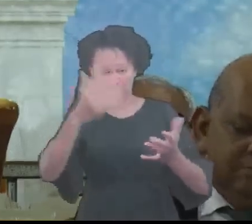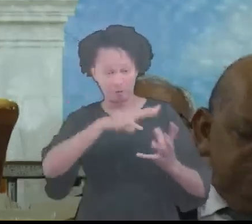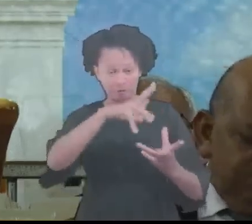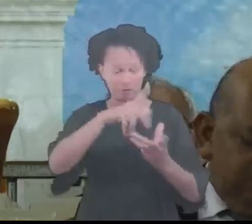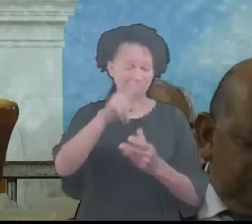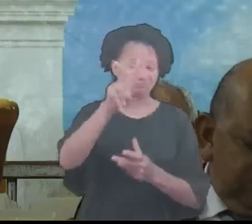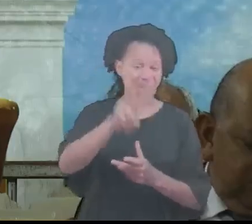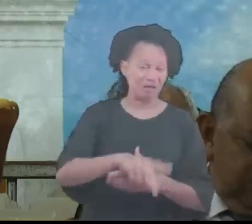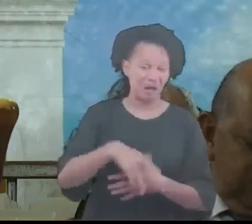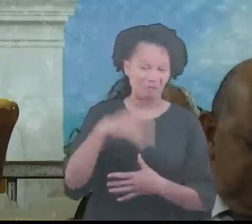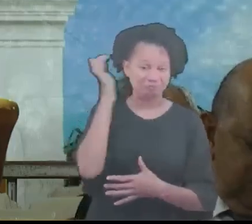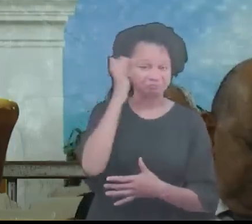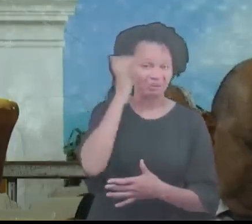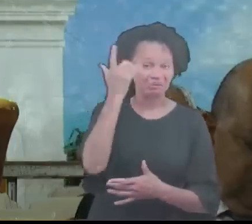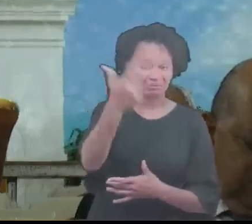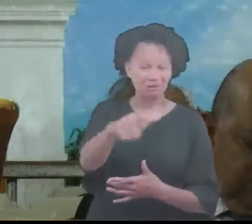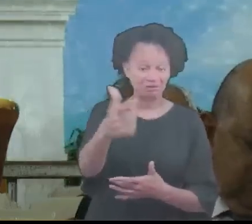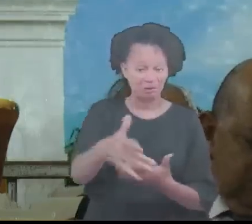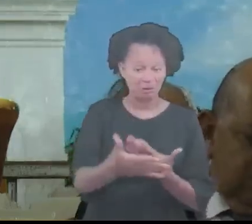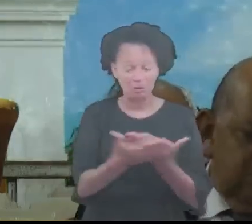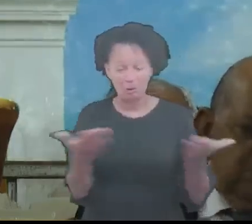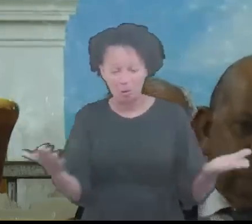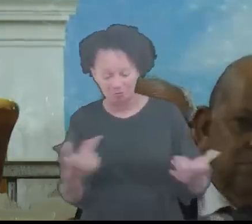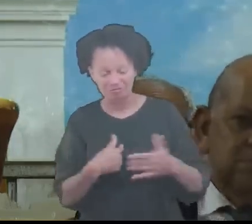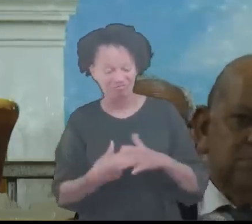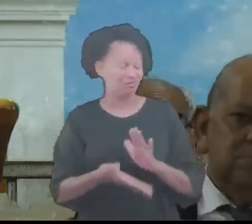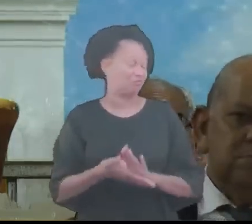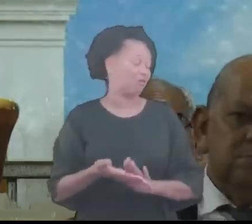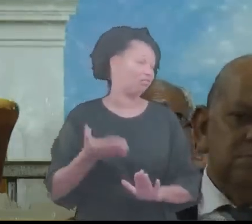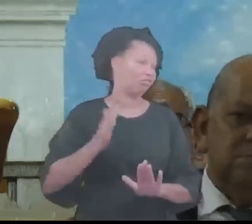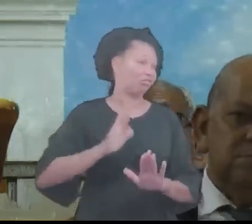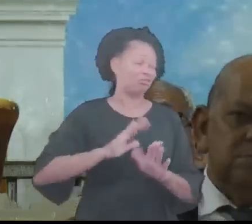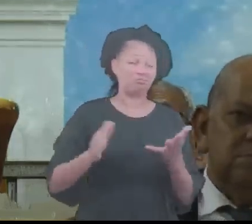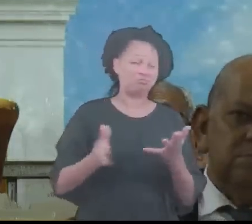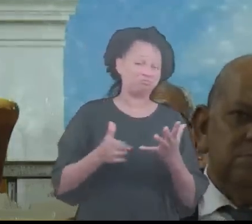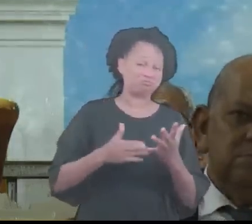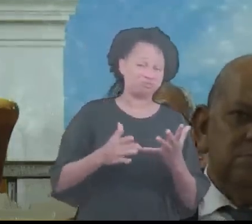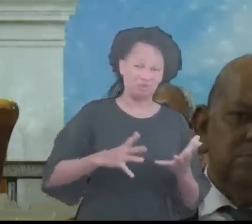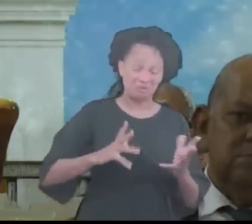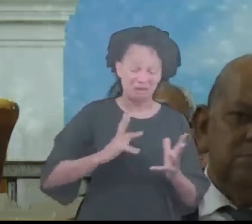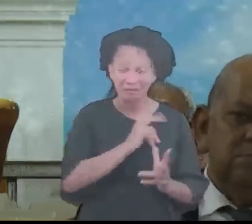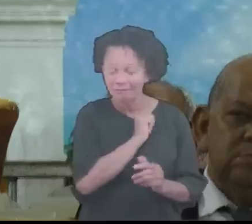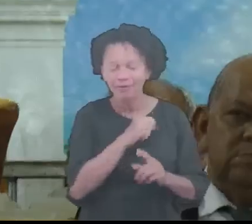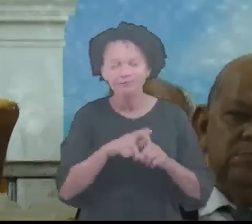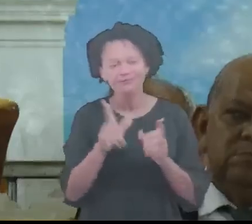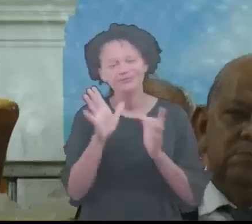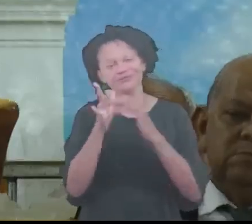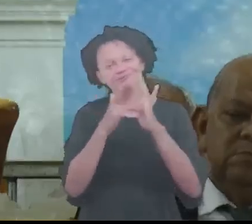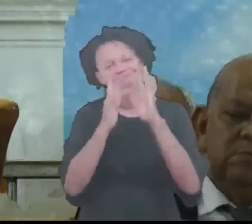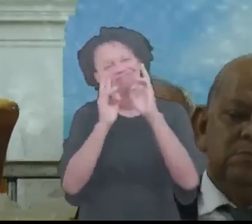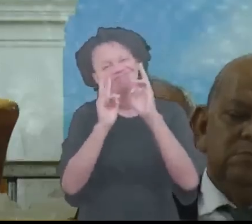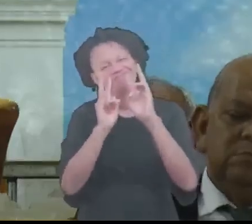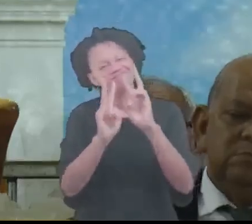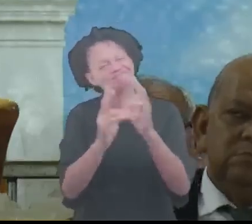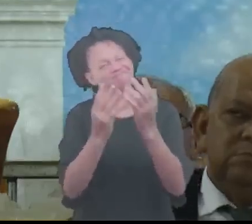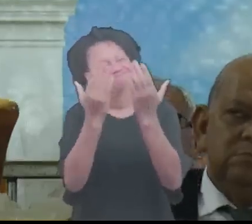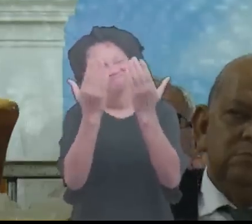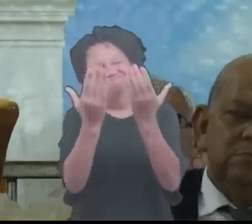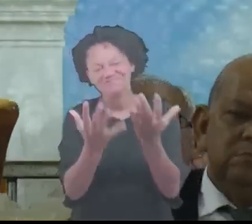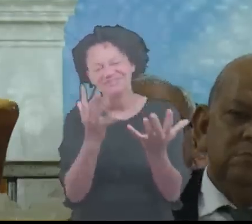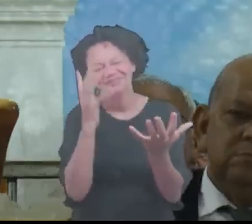acha fora de moda. O mundo te acha retrógrada. O mundo te acha horrorosa. E Jesus olha para ti e diz: como